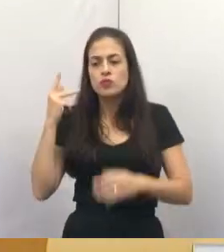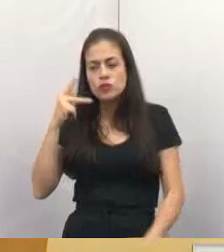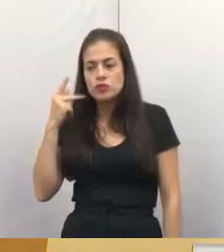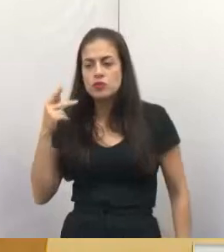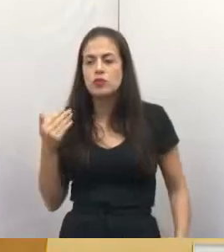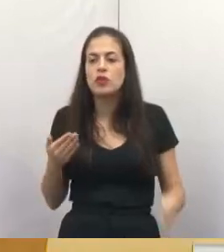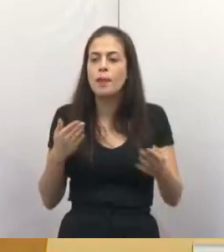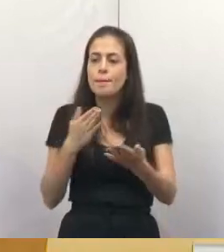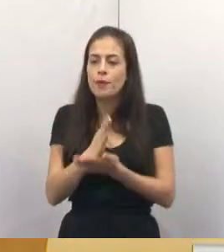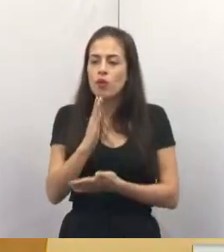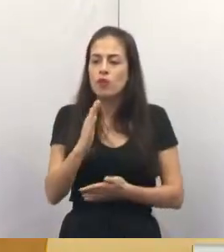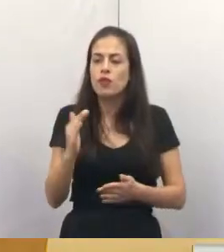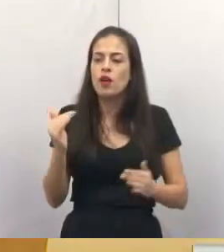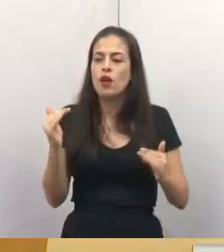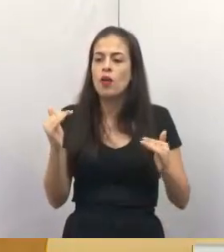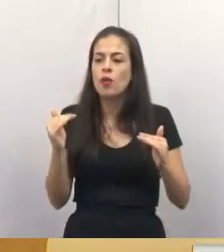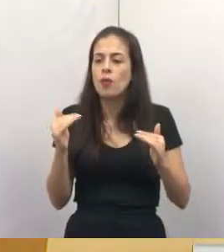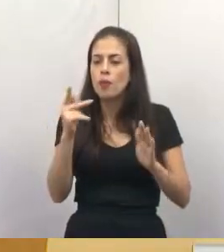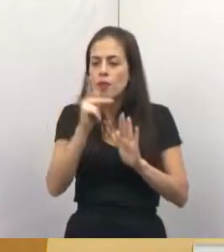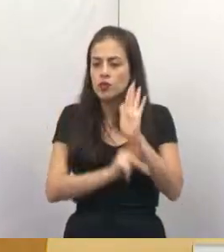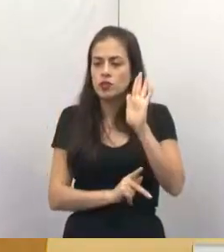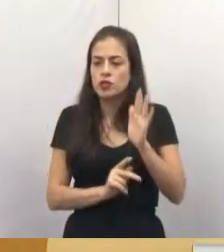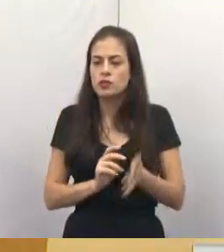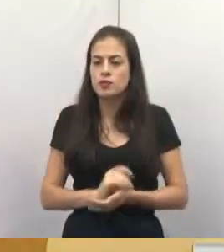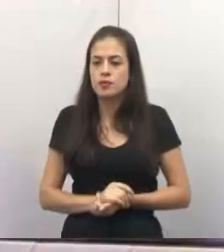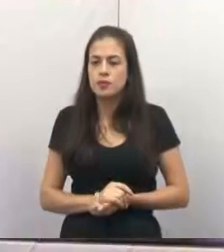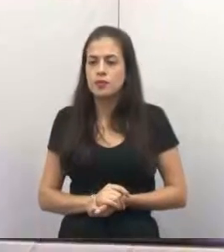a aprovação desse projeto.